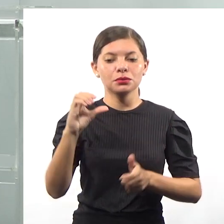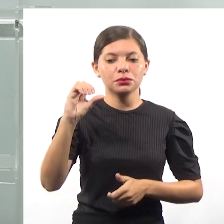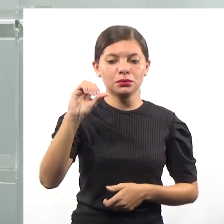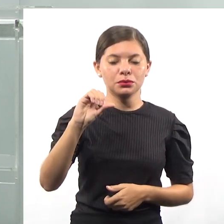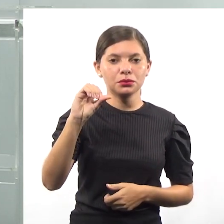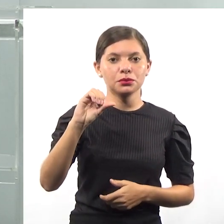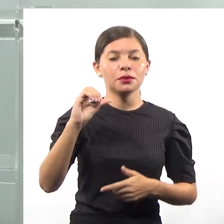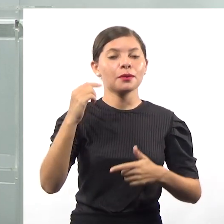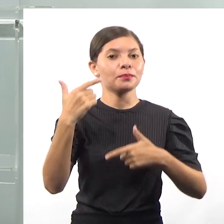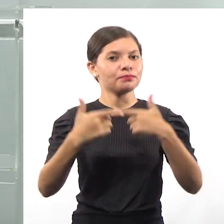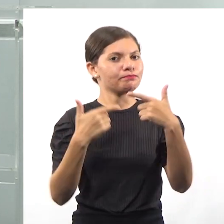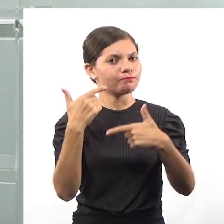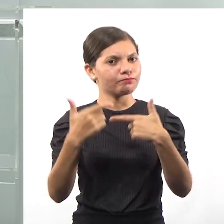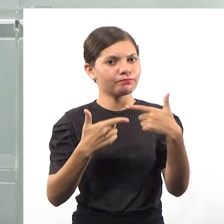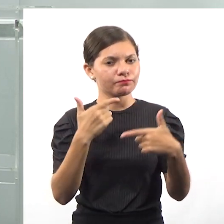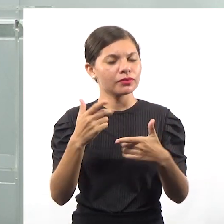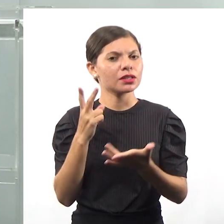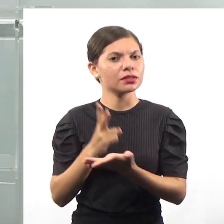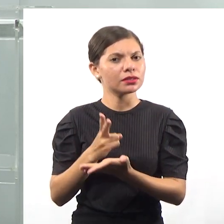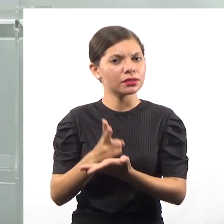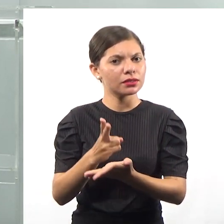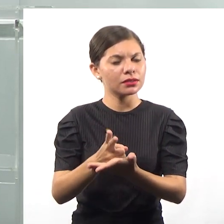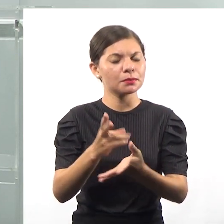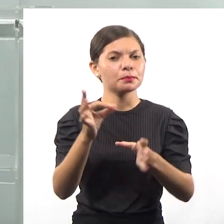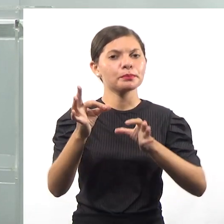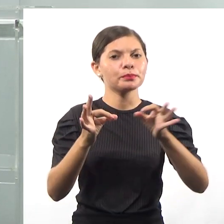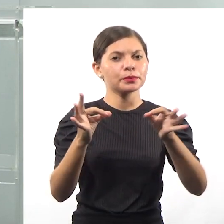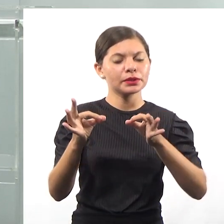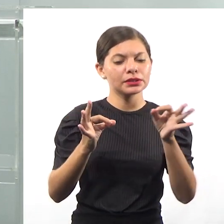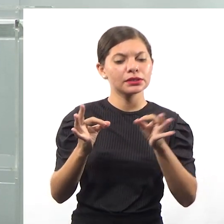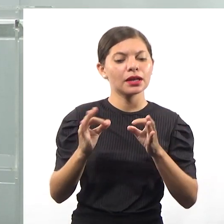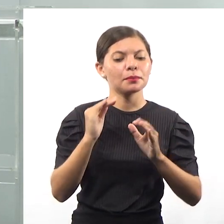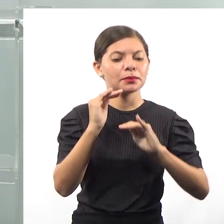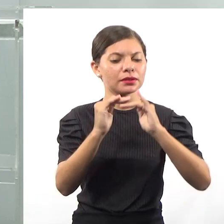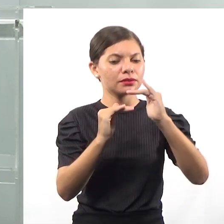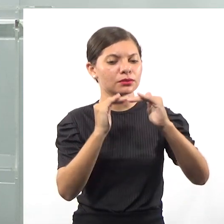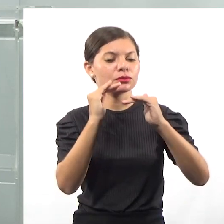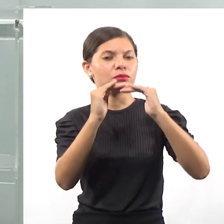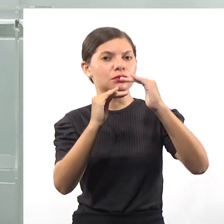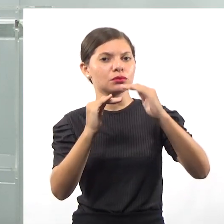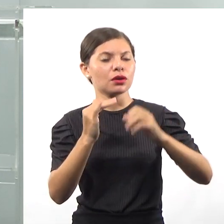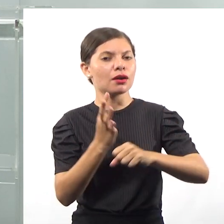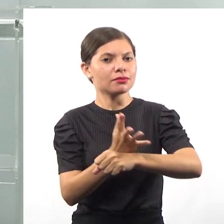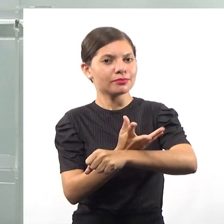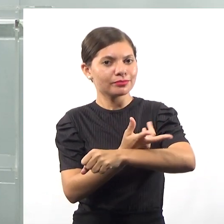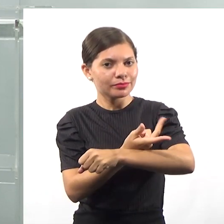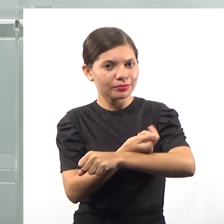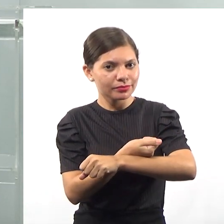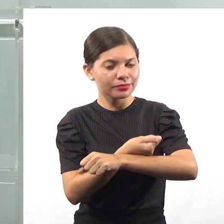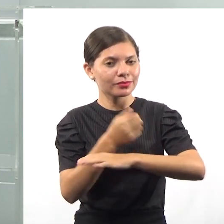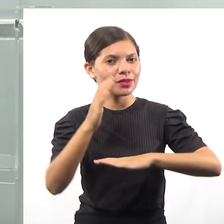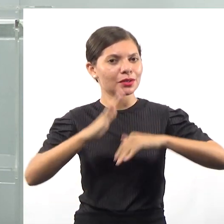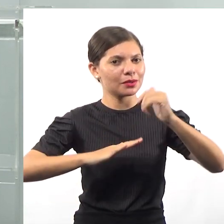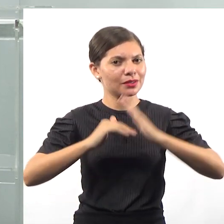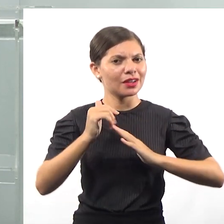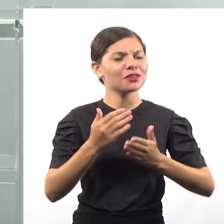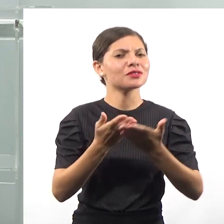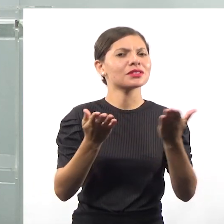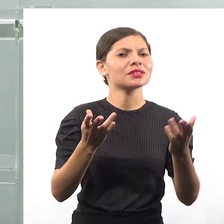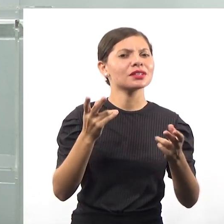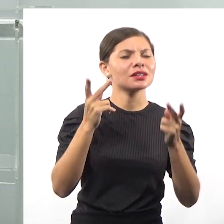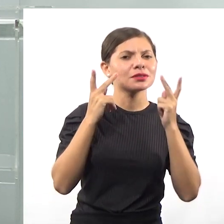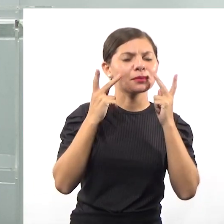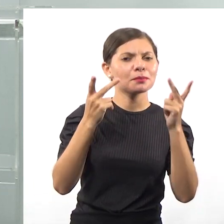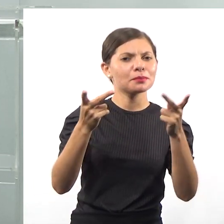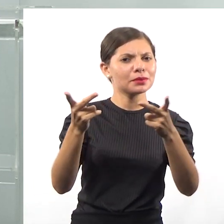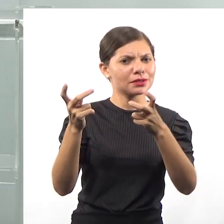devem trabalhar para organizar essa estrutura, para desenvolver essas competências e essas habilidades. Não sei se vocês perceberam, mas